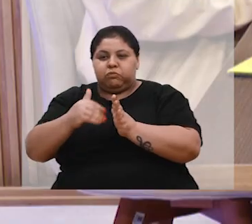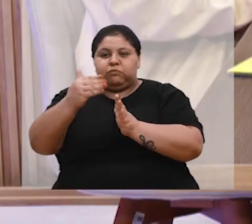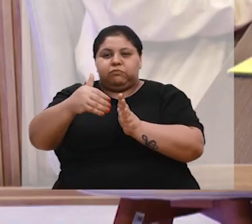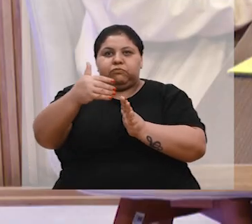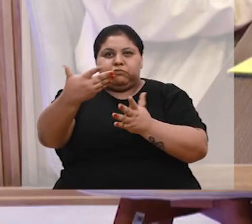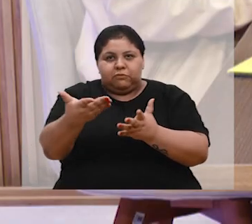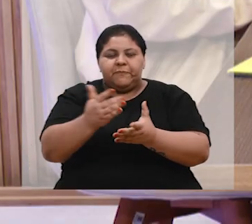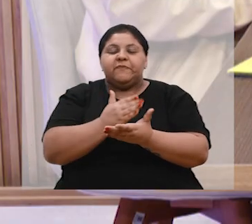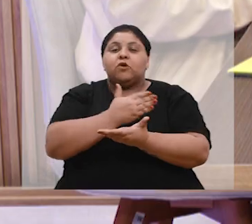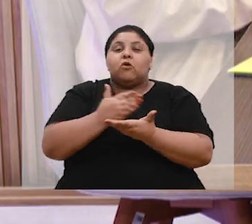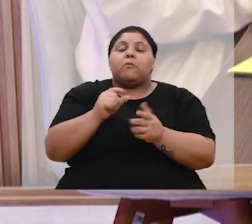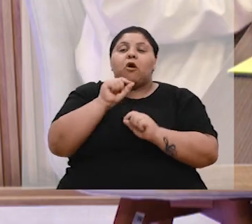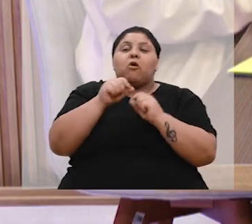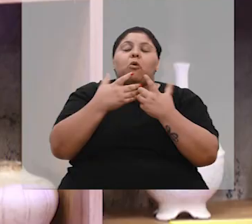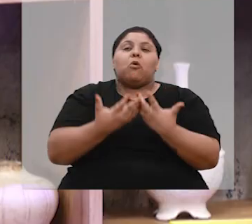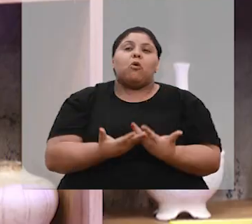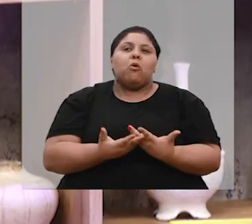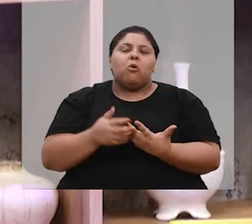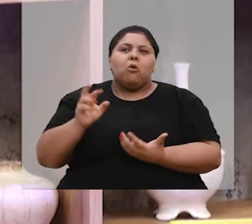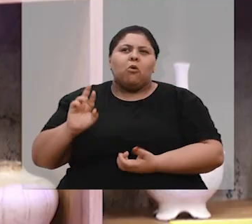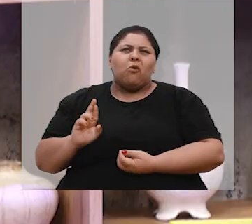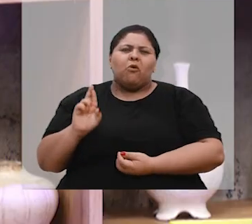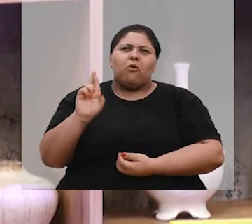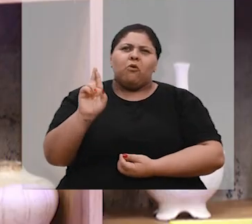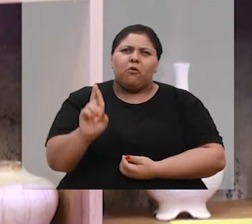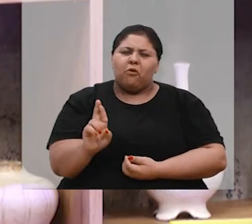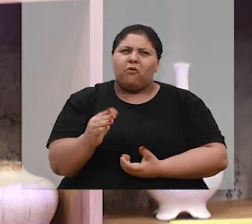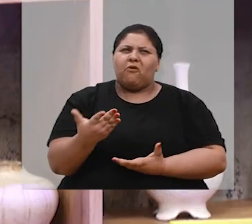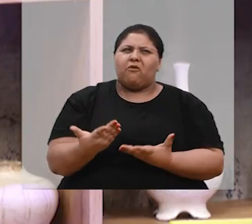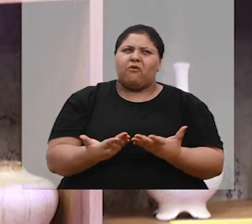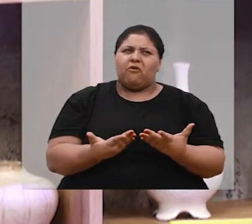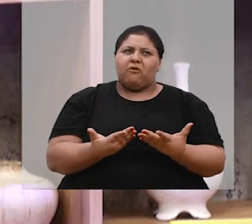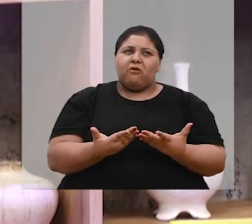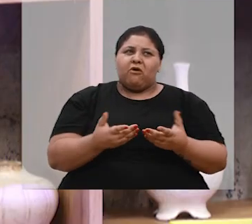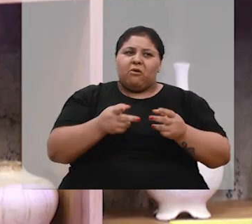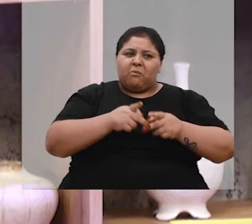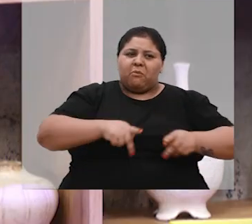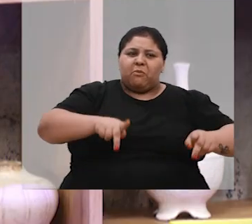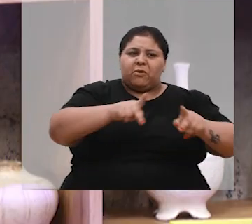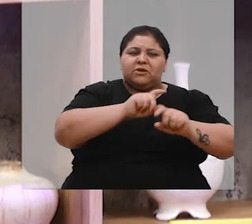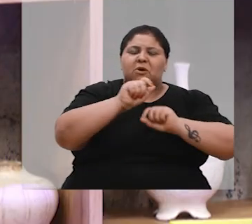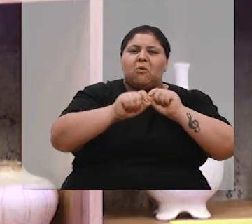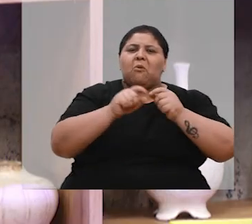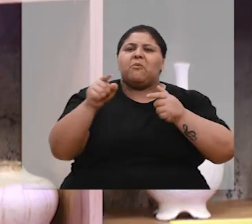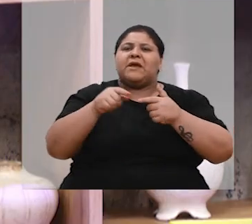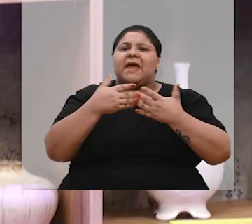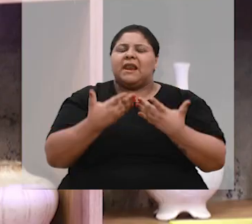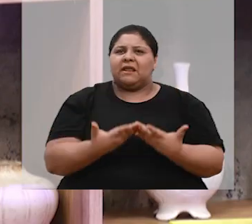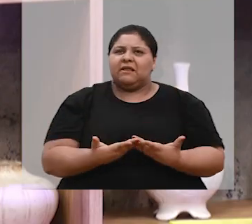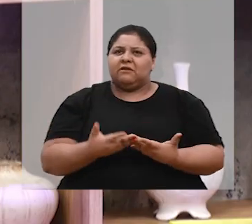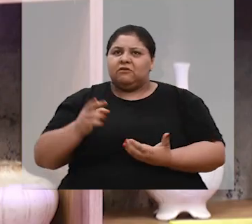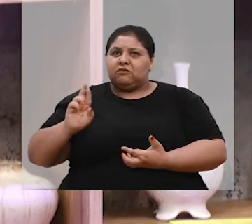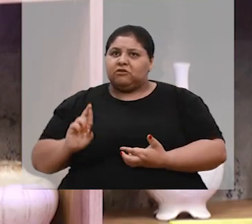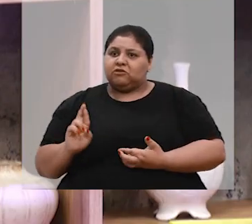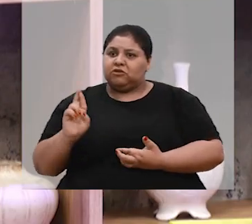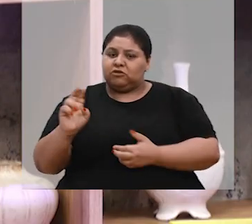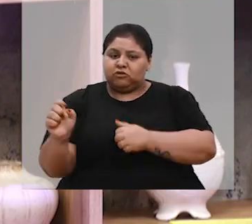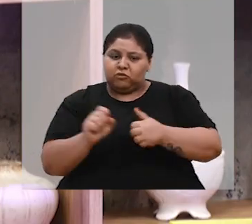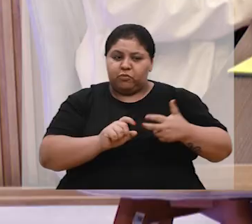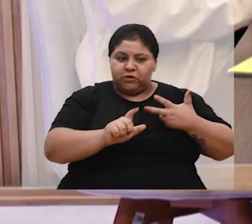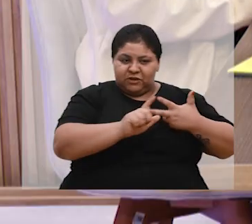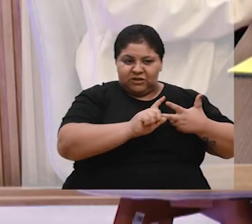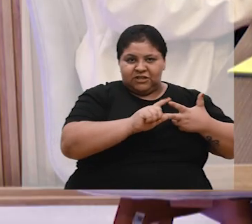como que era essa representação? Era uma representação popular? Como que era essa representação do Poder Legislativo mesmo,